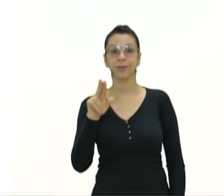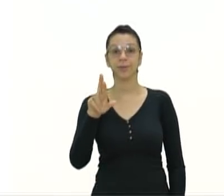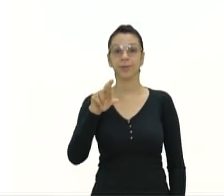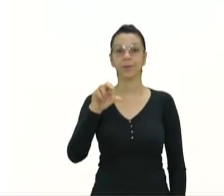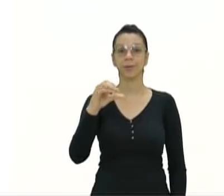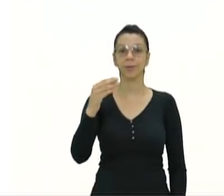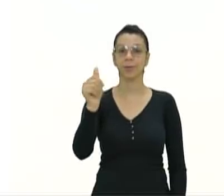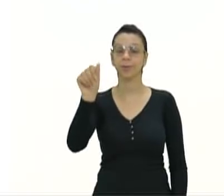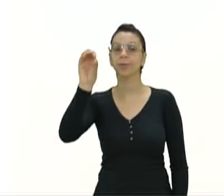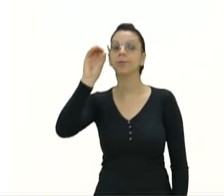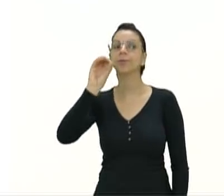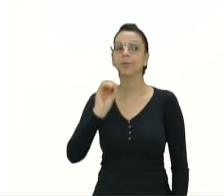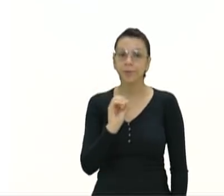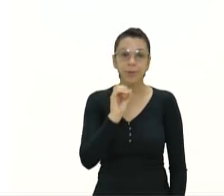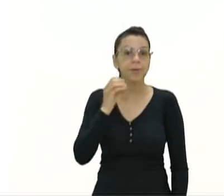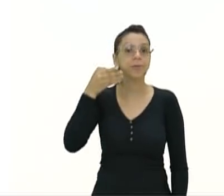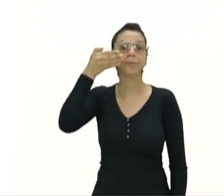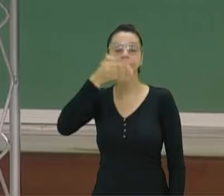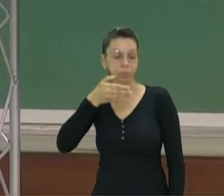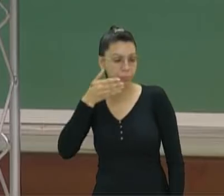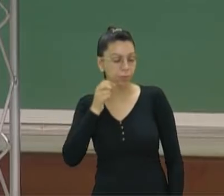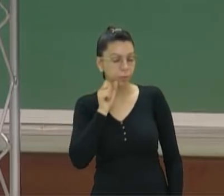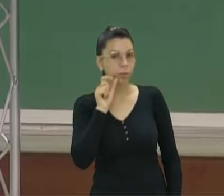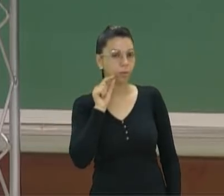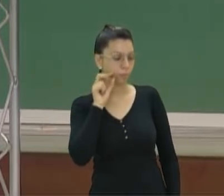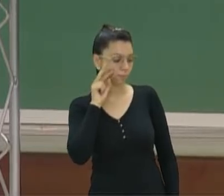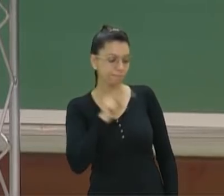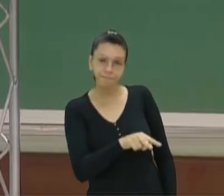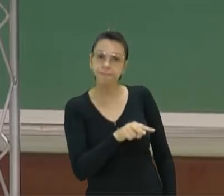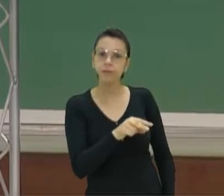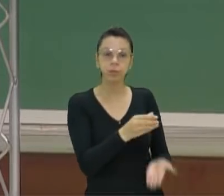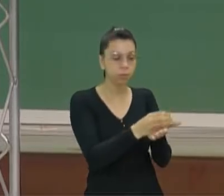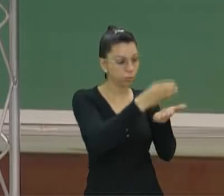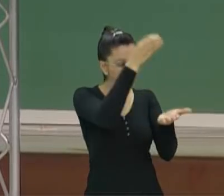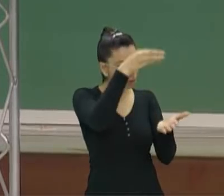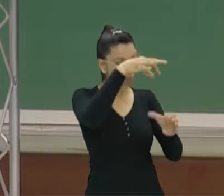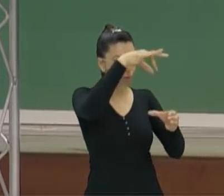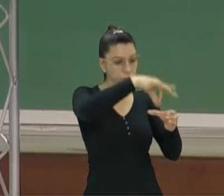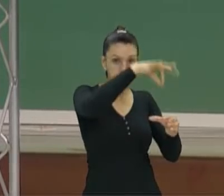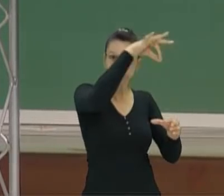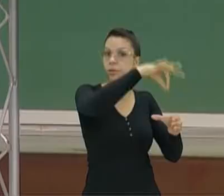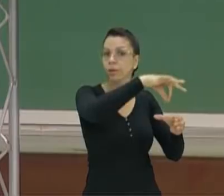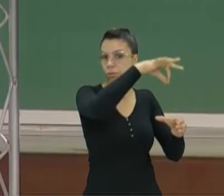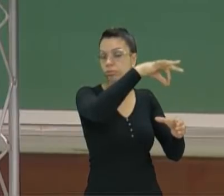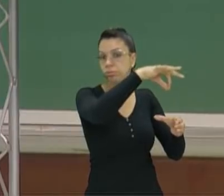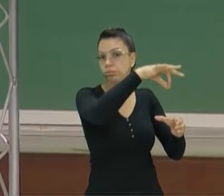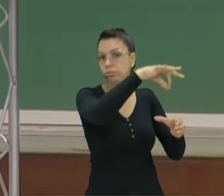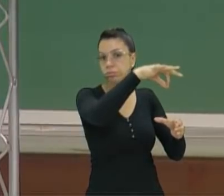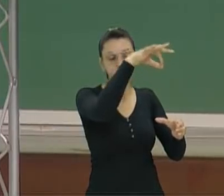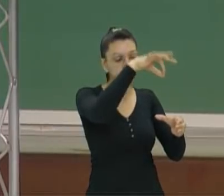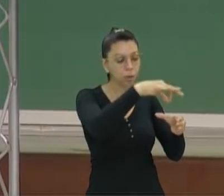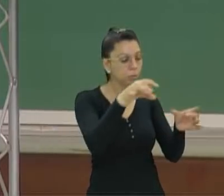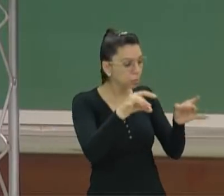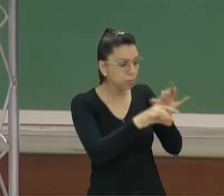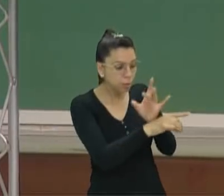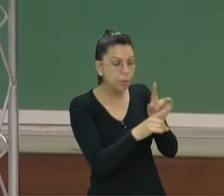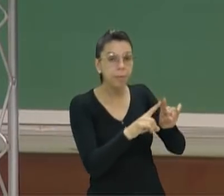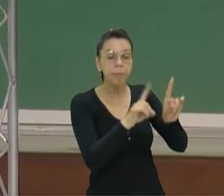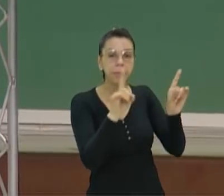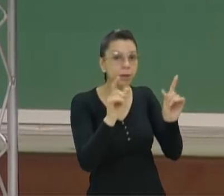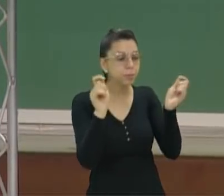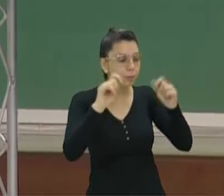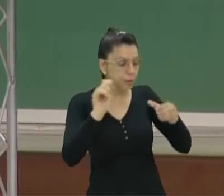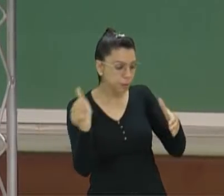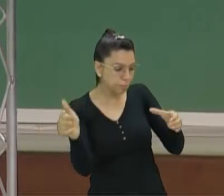nova possibilidade ali no chá. Você viu o chá, ele se deparou ali na sua intuição, era o chá prontinho. Mas aí você falou: não,